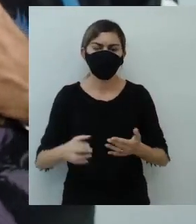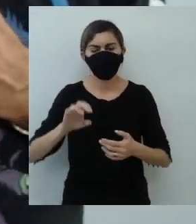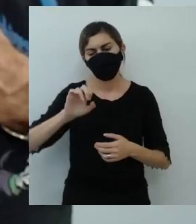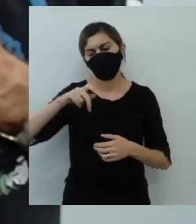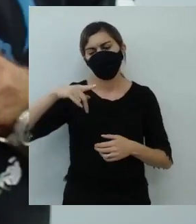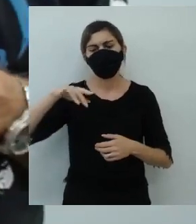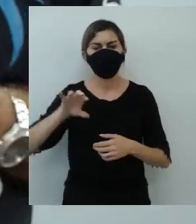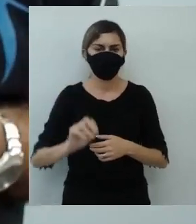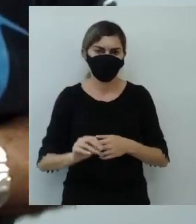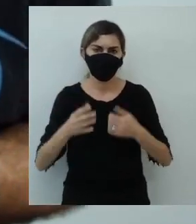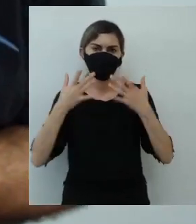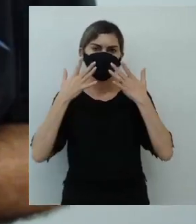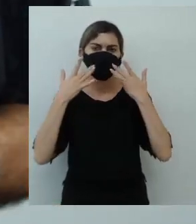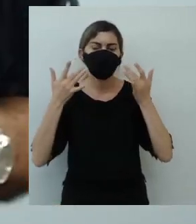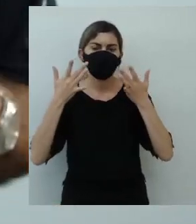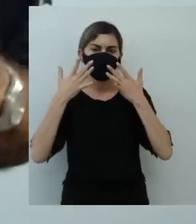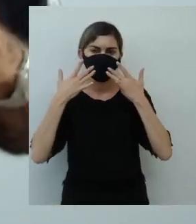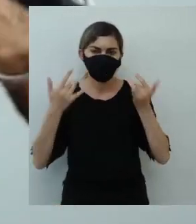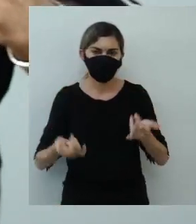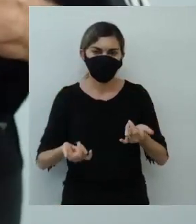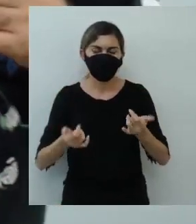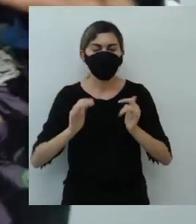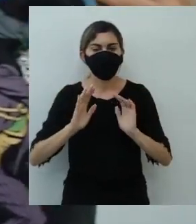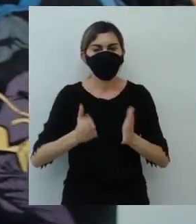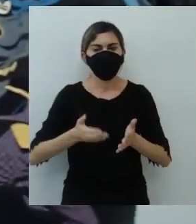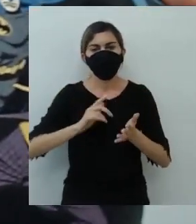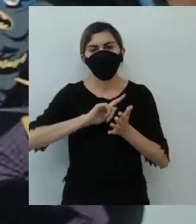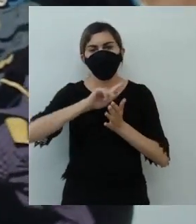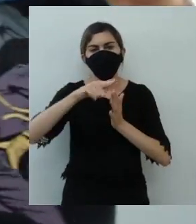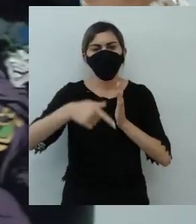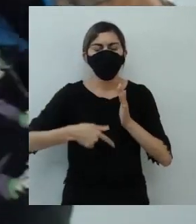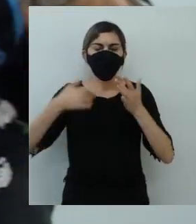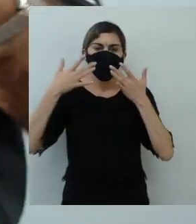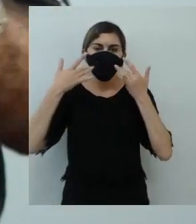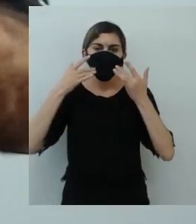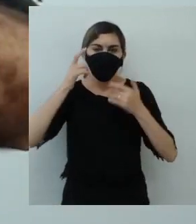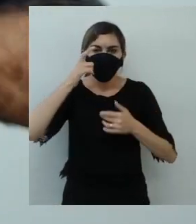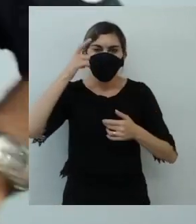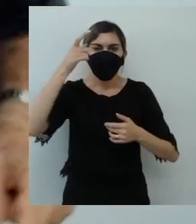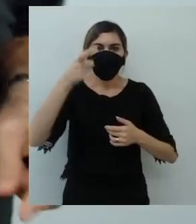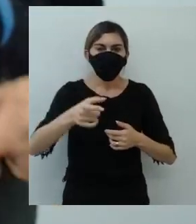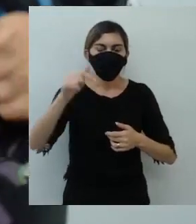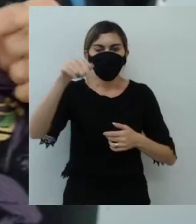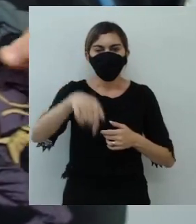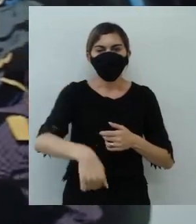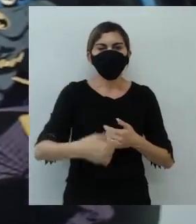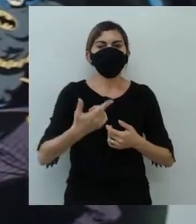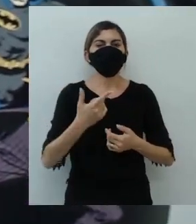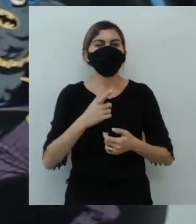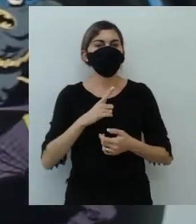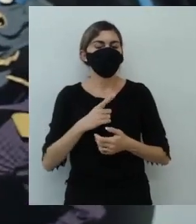épico e dramático. O que nós chamamos de gênero dramático interessa agora para a nossa questão.